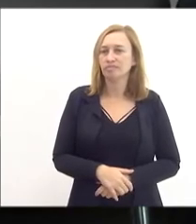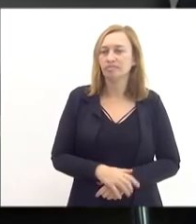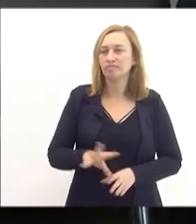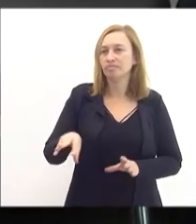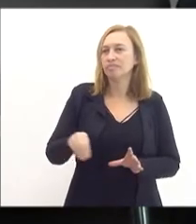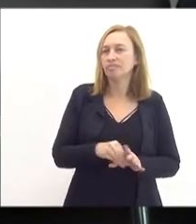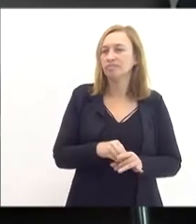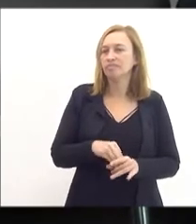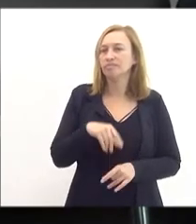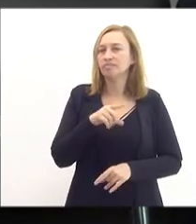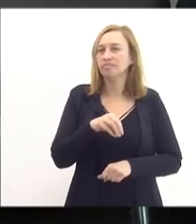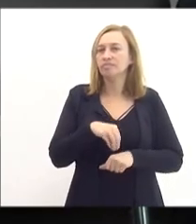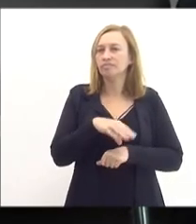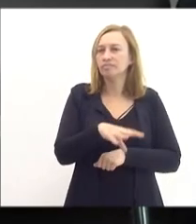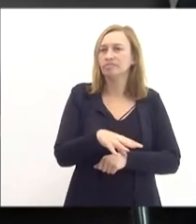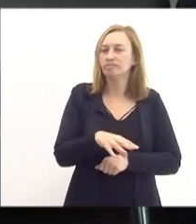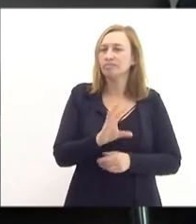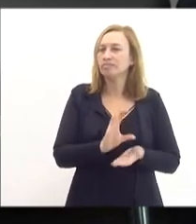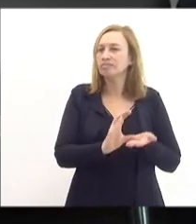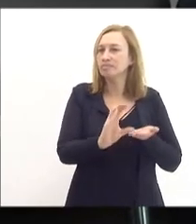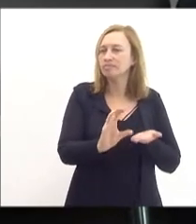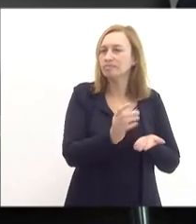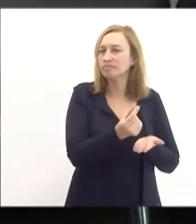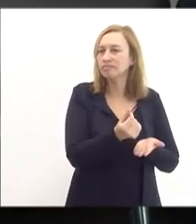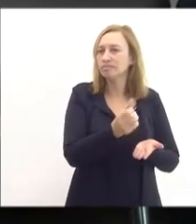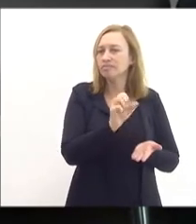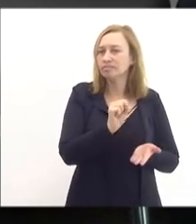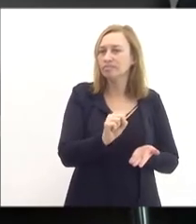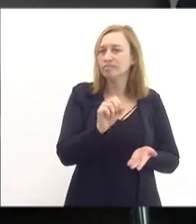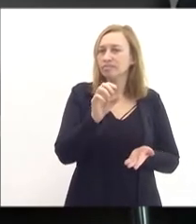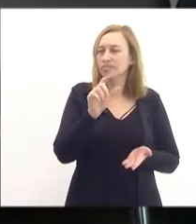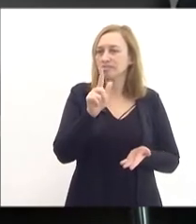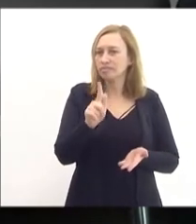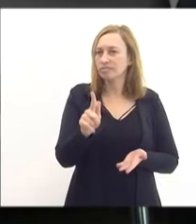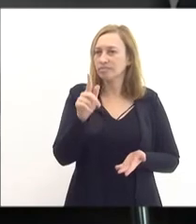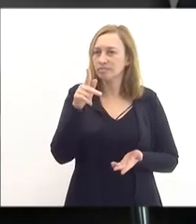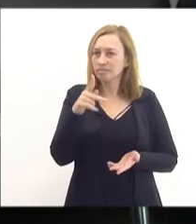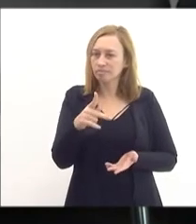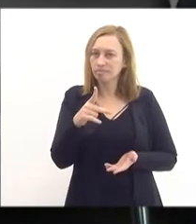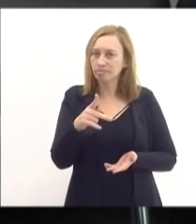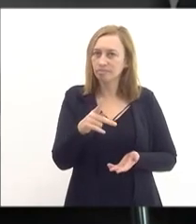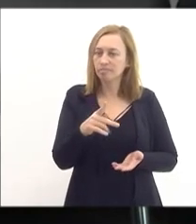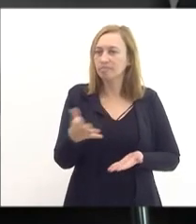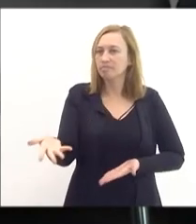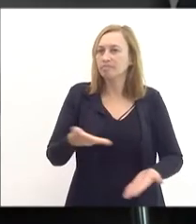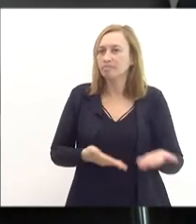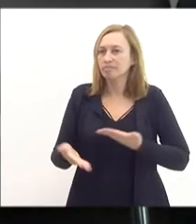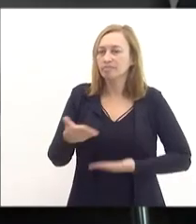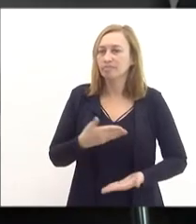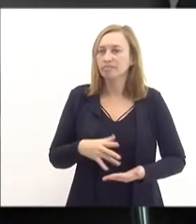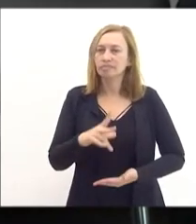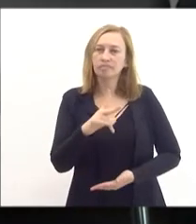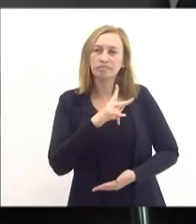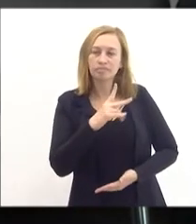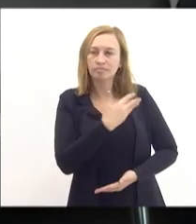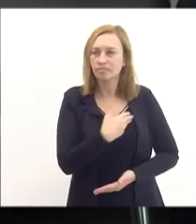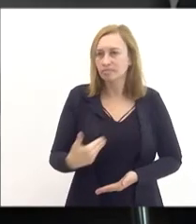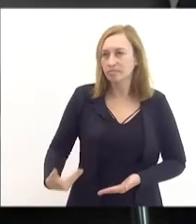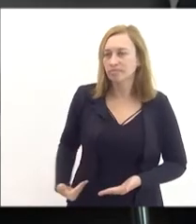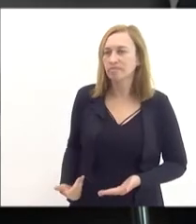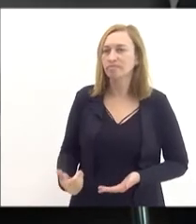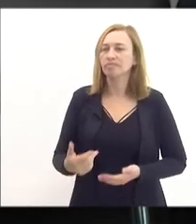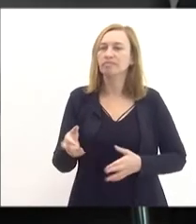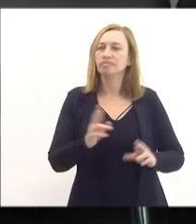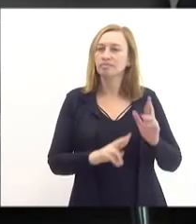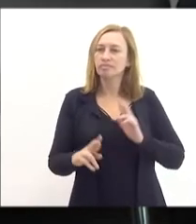incluindo aqui, indicando que os recursos do FGP, que é o Fundo Garantidor de Parcerias Público-Privadas, poderão ser destinados à realização